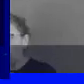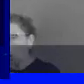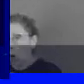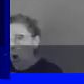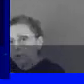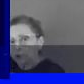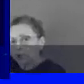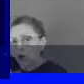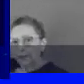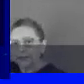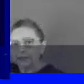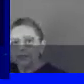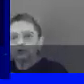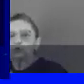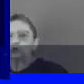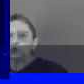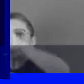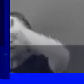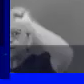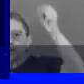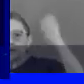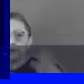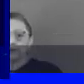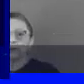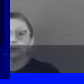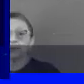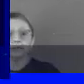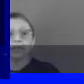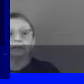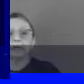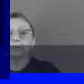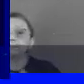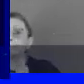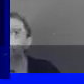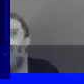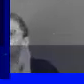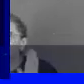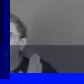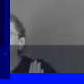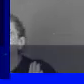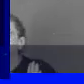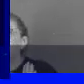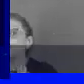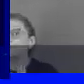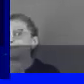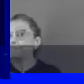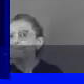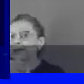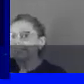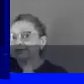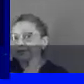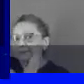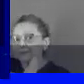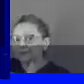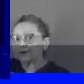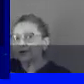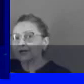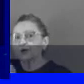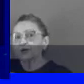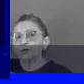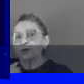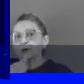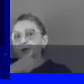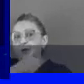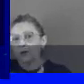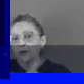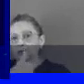crimes de responsabilidade, debochou do Congresso Nacional, é investigado pelo Tribunal de Contas do Maranhão,